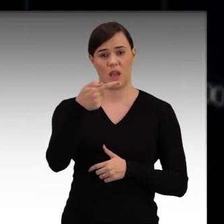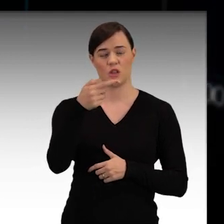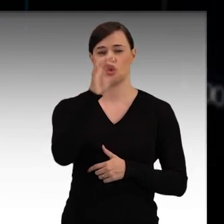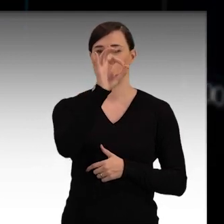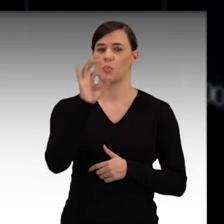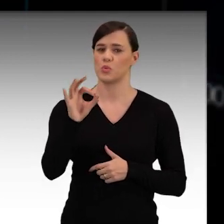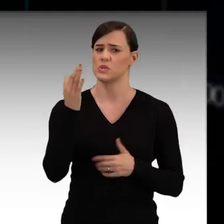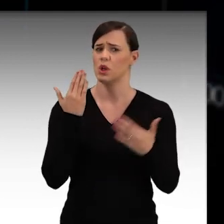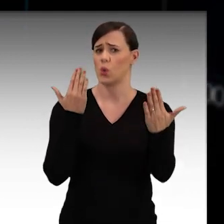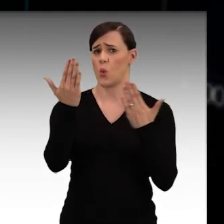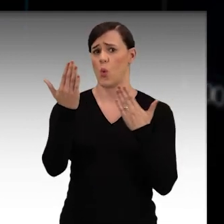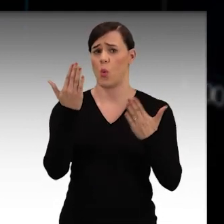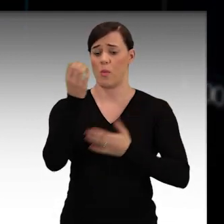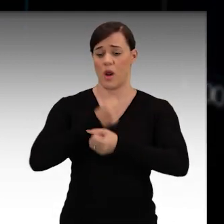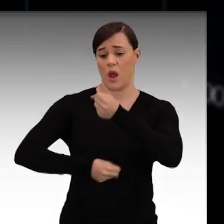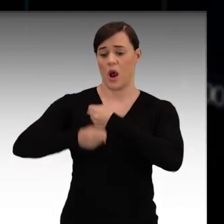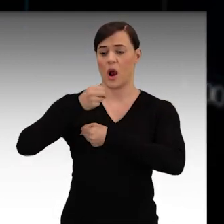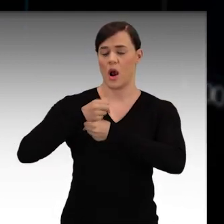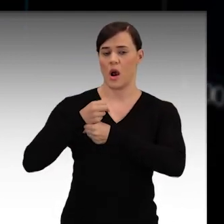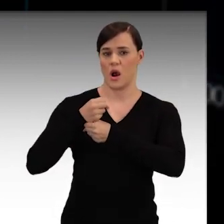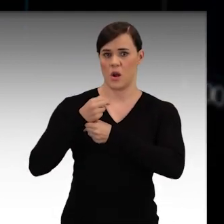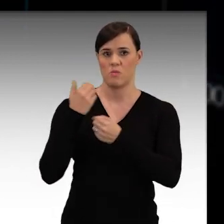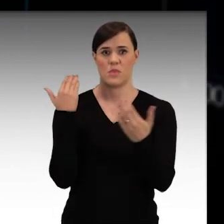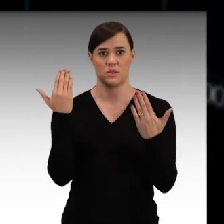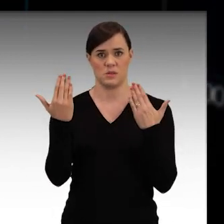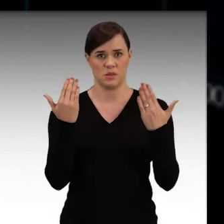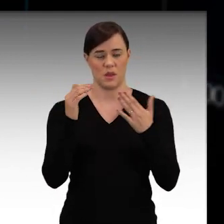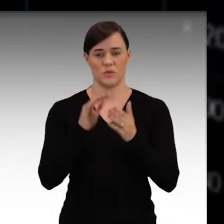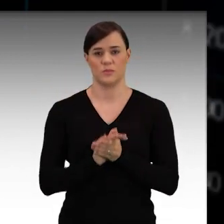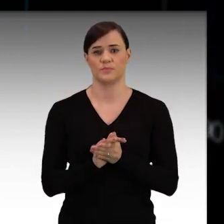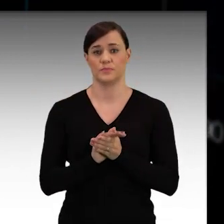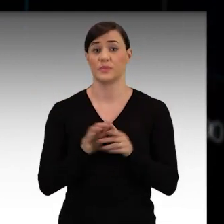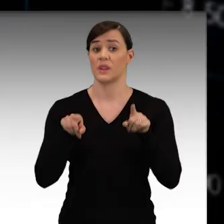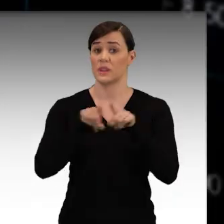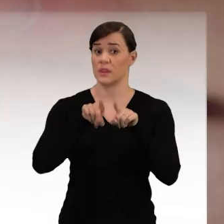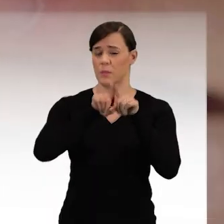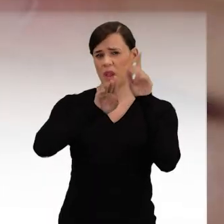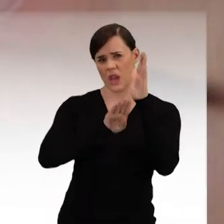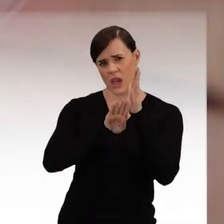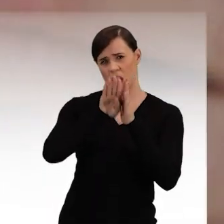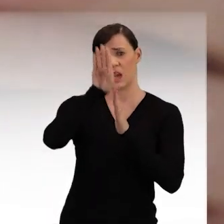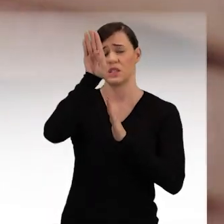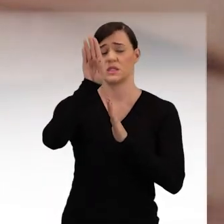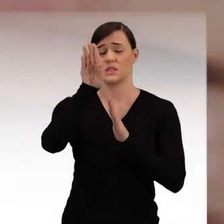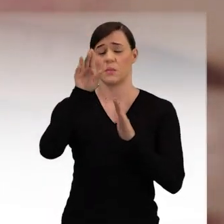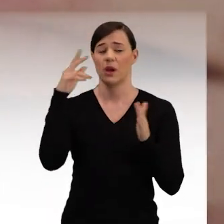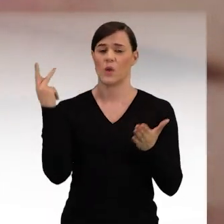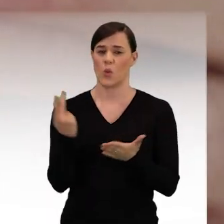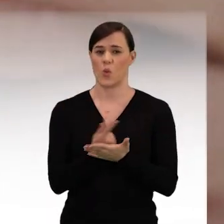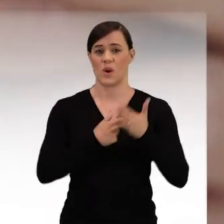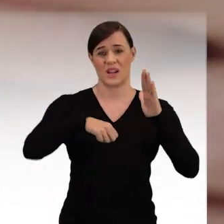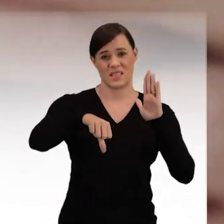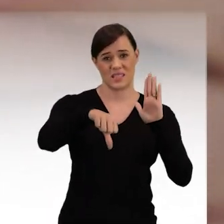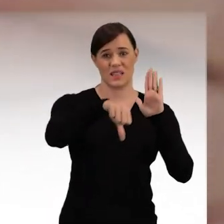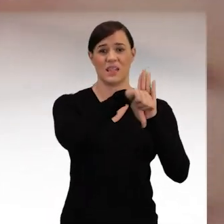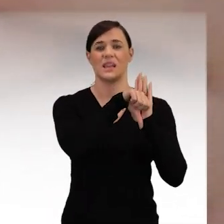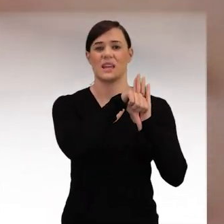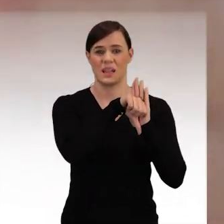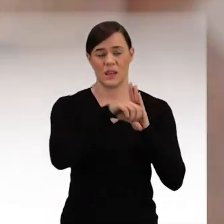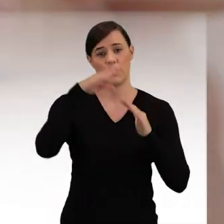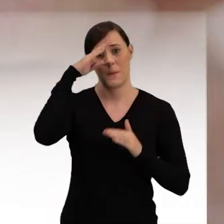17,7% na comparação com o mesmo período do ano passado. E em crescimento também estão os crimes envolvendo as moedas